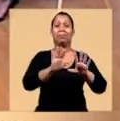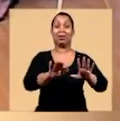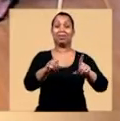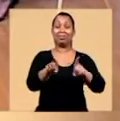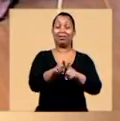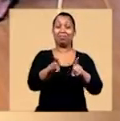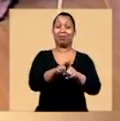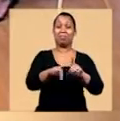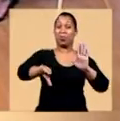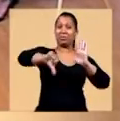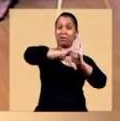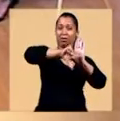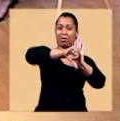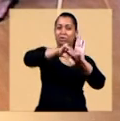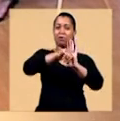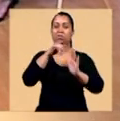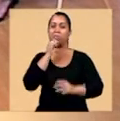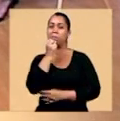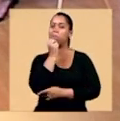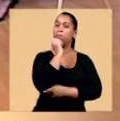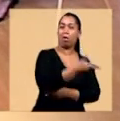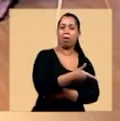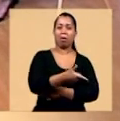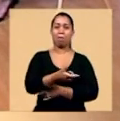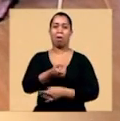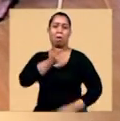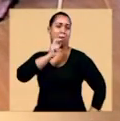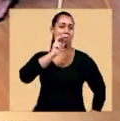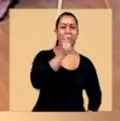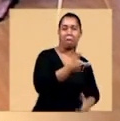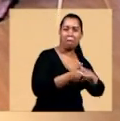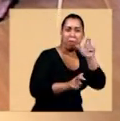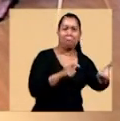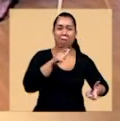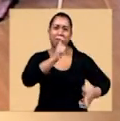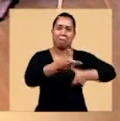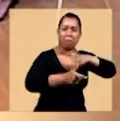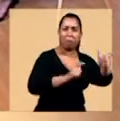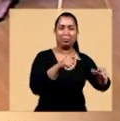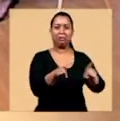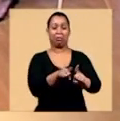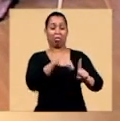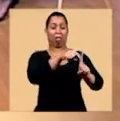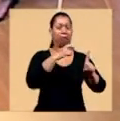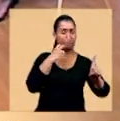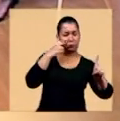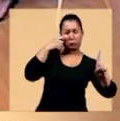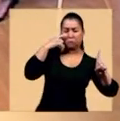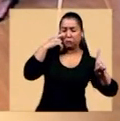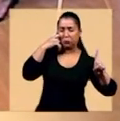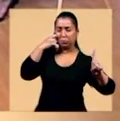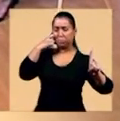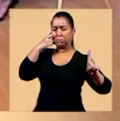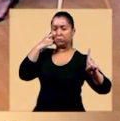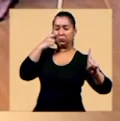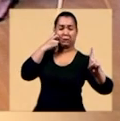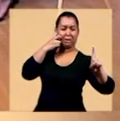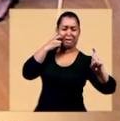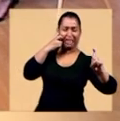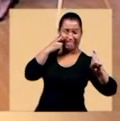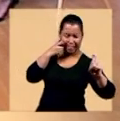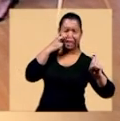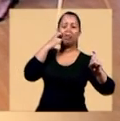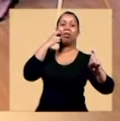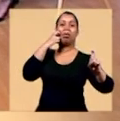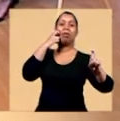conduta negativa, quer dizer, uma ofensa, uma situação constrangedora, uma